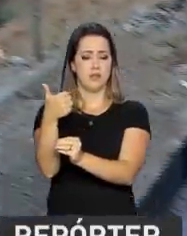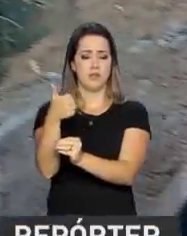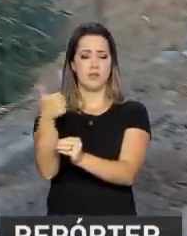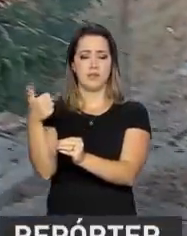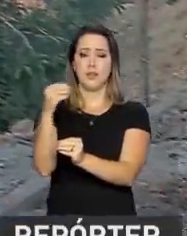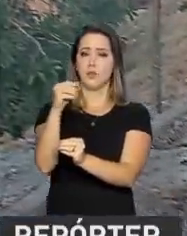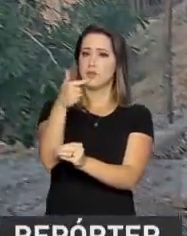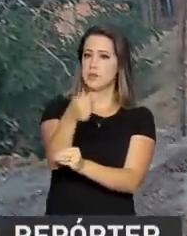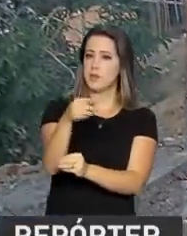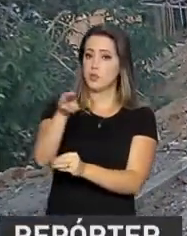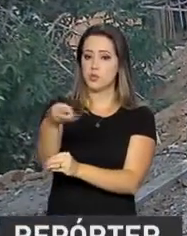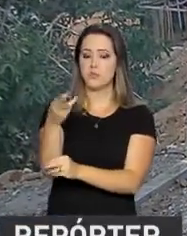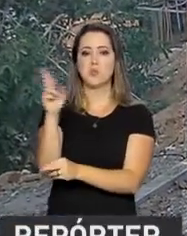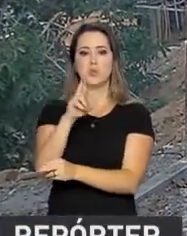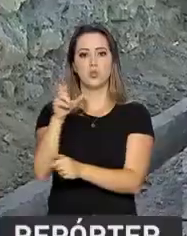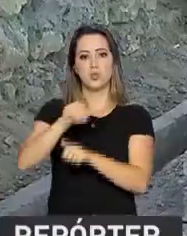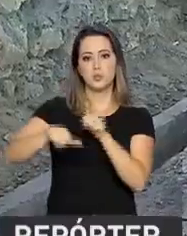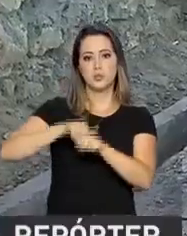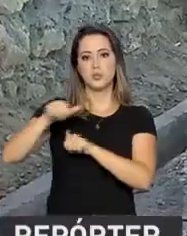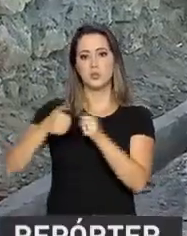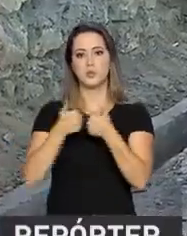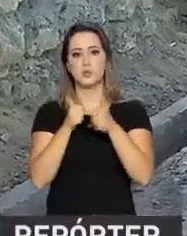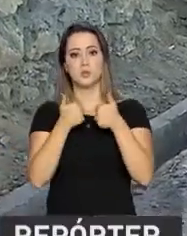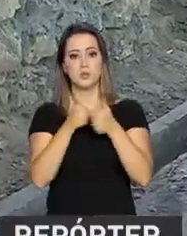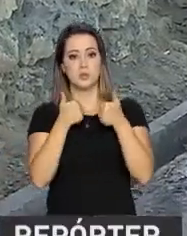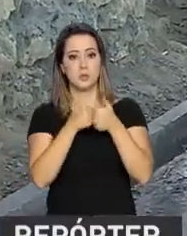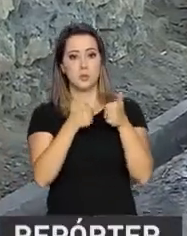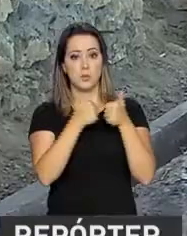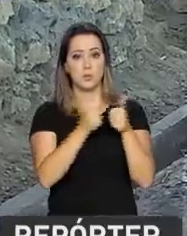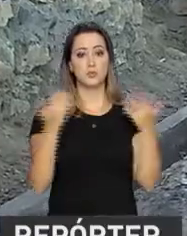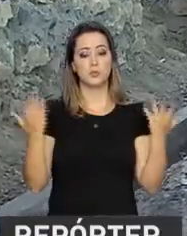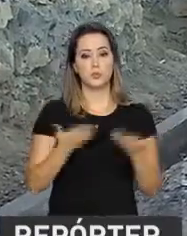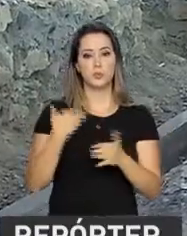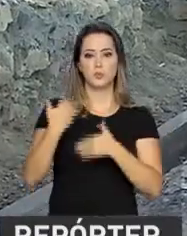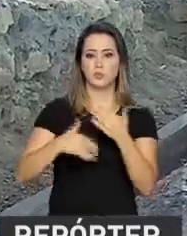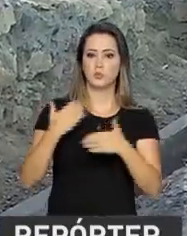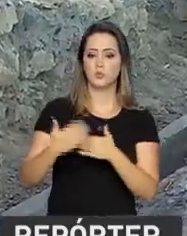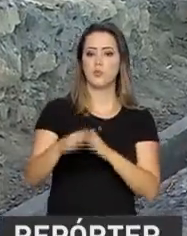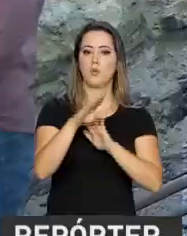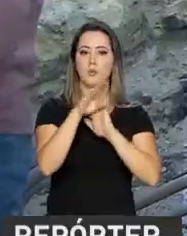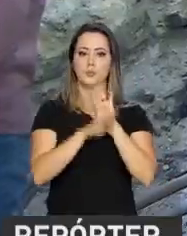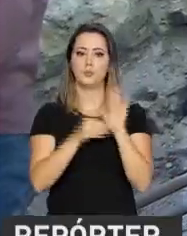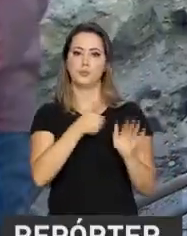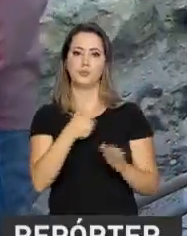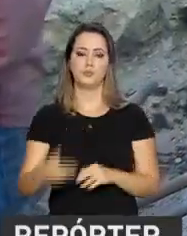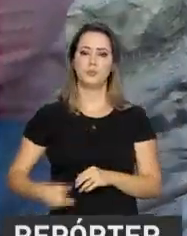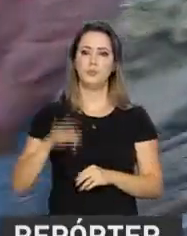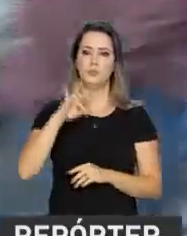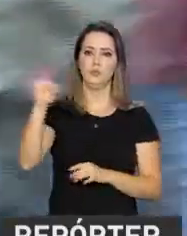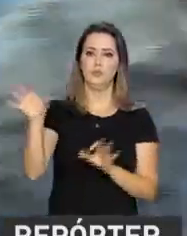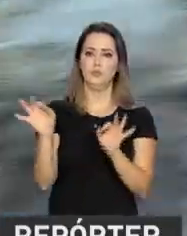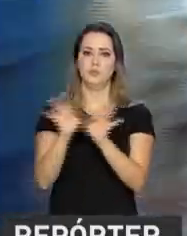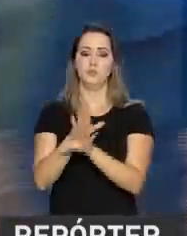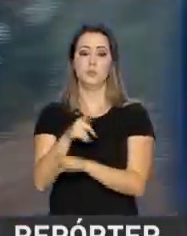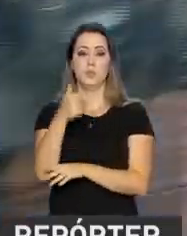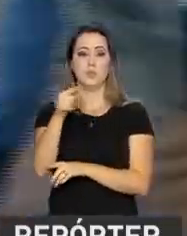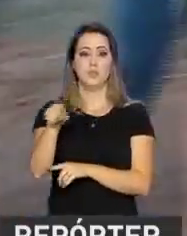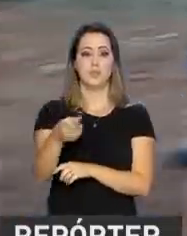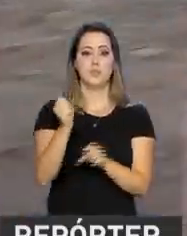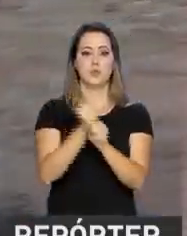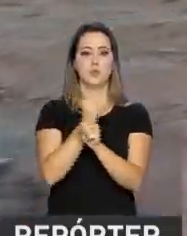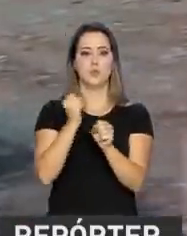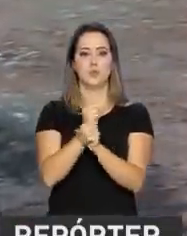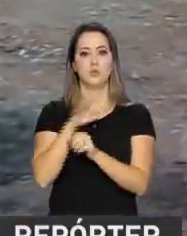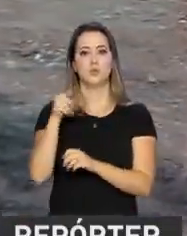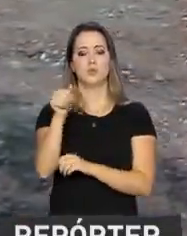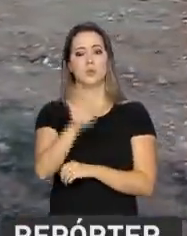mudar o transporte público da cidade. A ação faz parte do Agora é Avançar, programa do governo federal que vai concluir 7 mil obras em